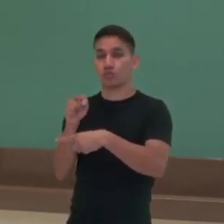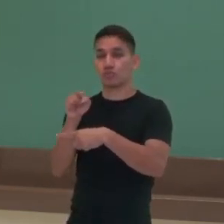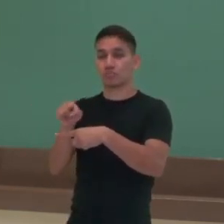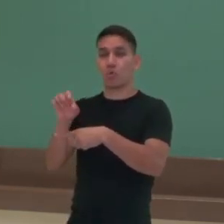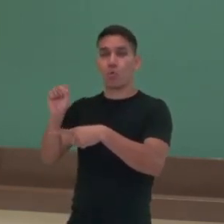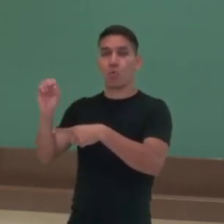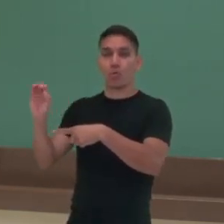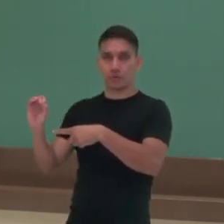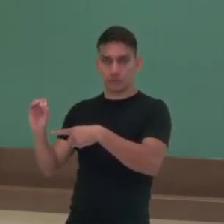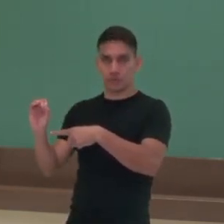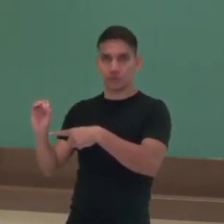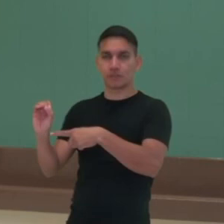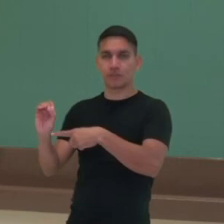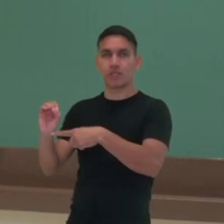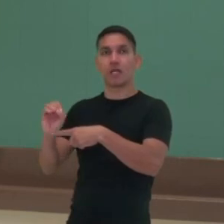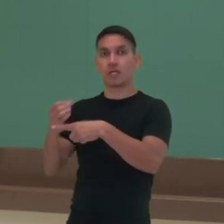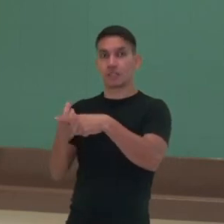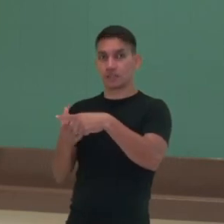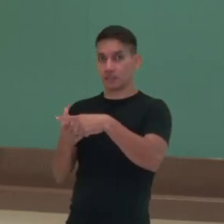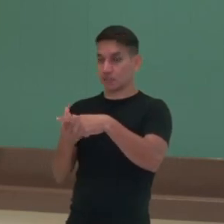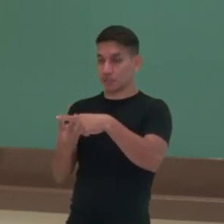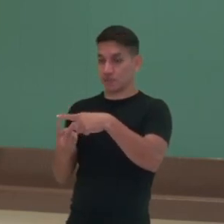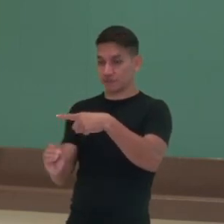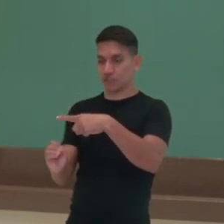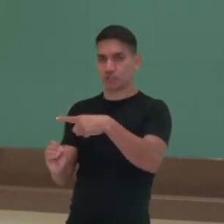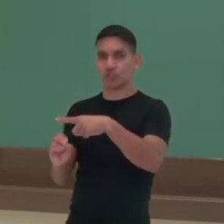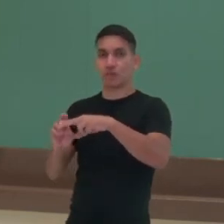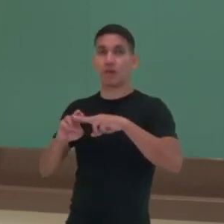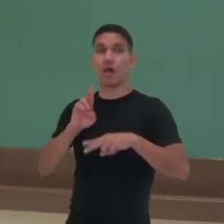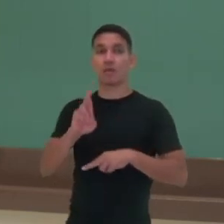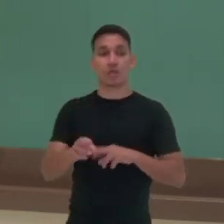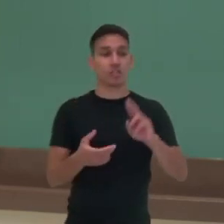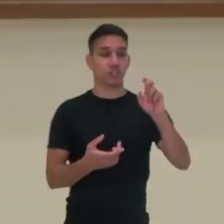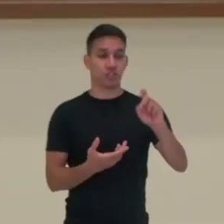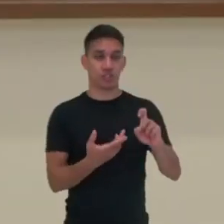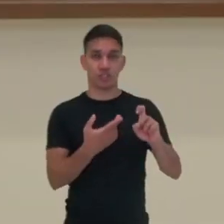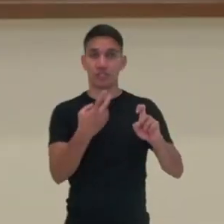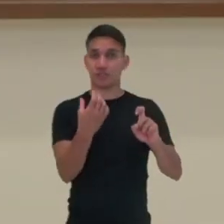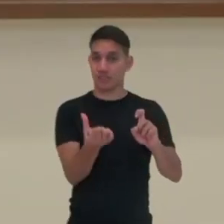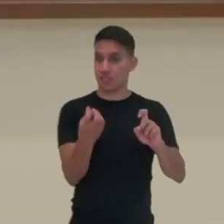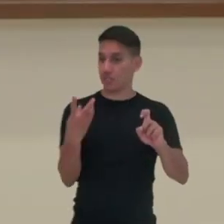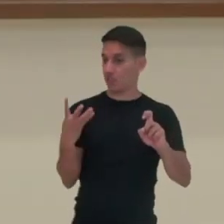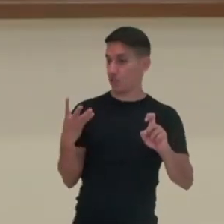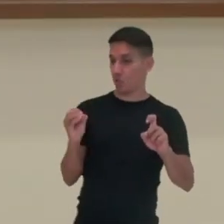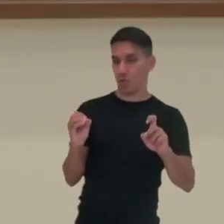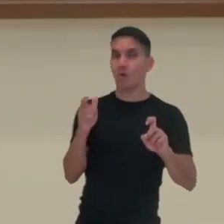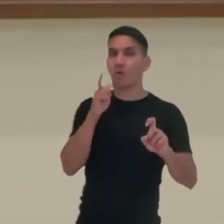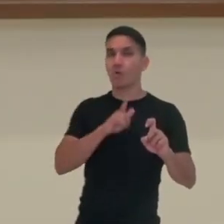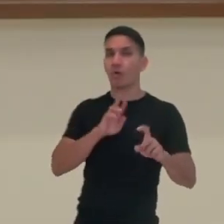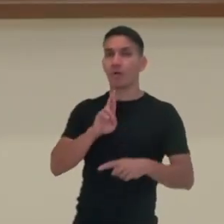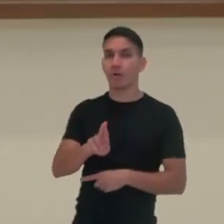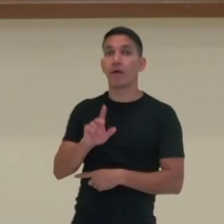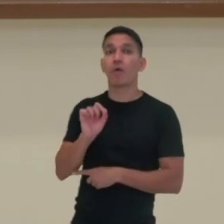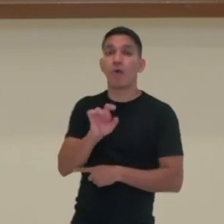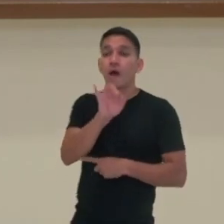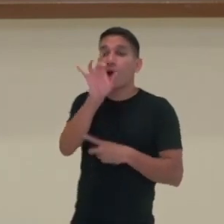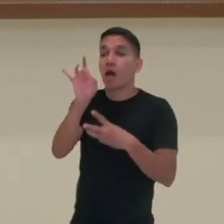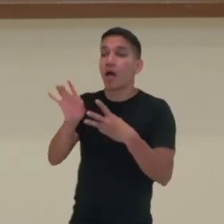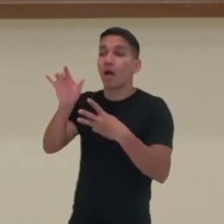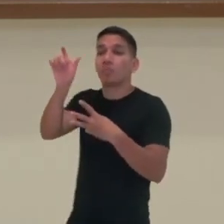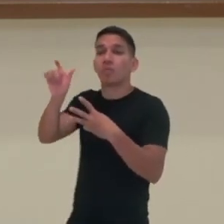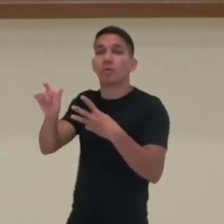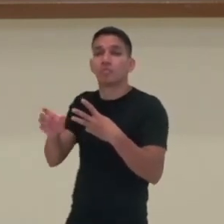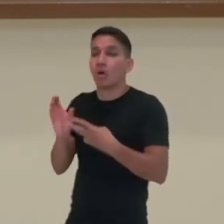640. Encontrando o valor de x, nós vamos conseguir calcular o valor que cada sócio